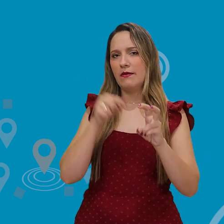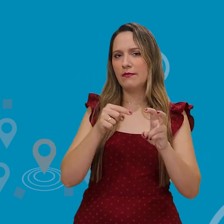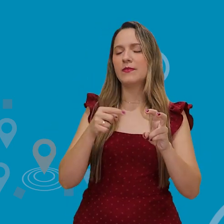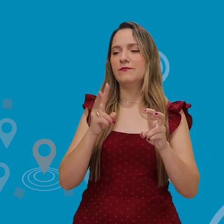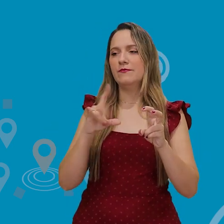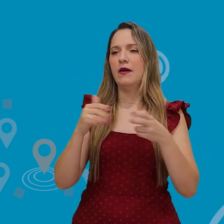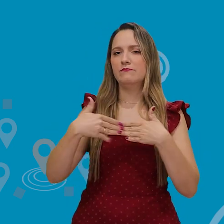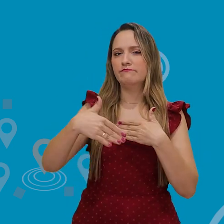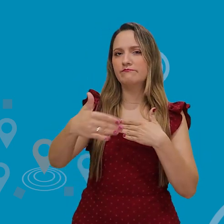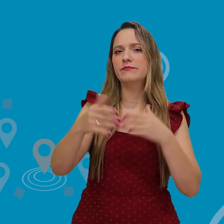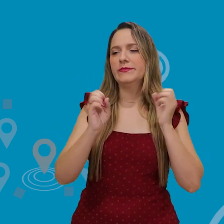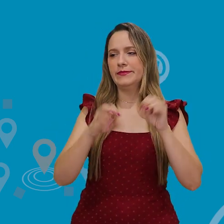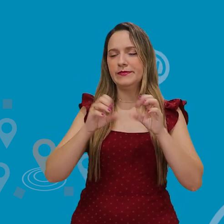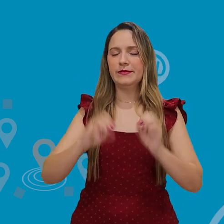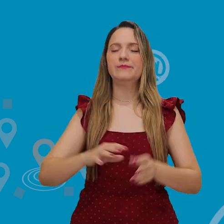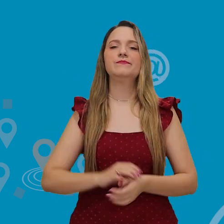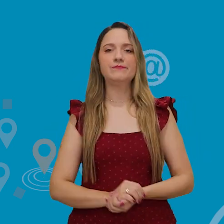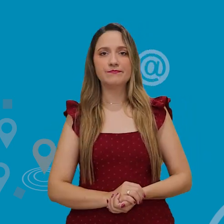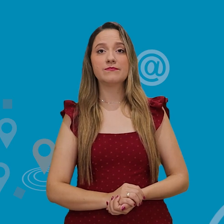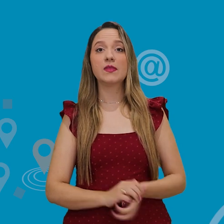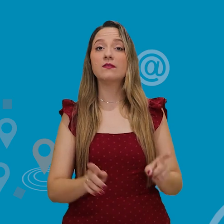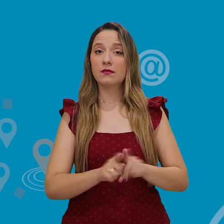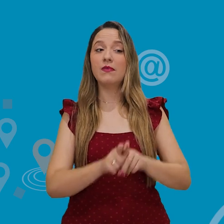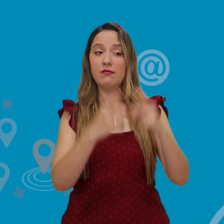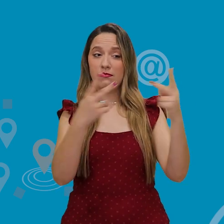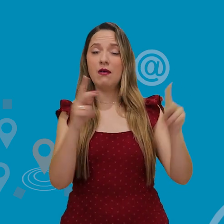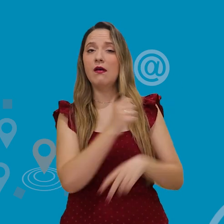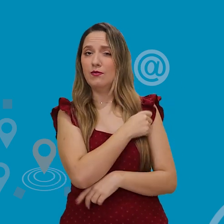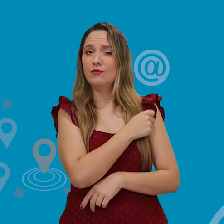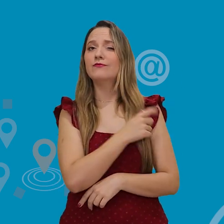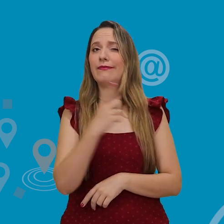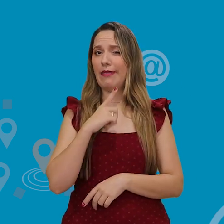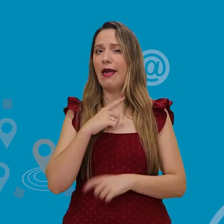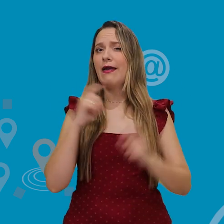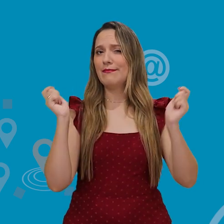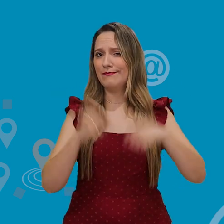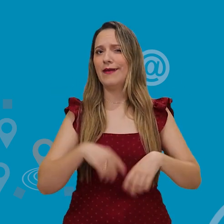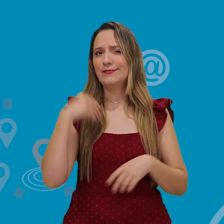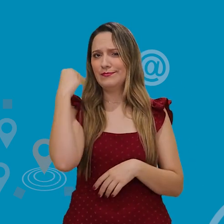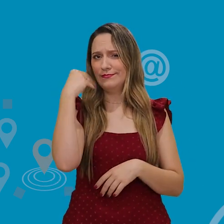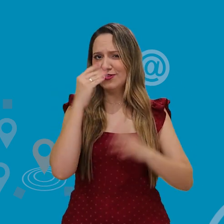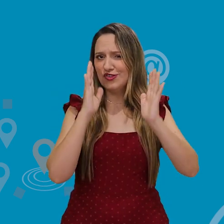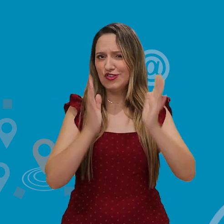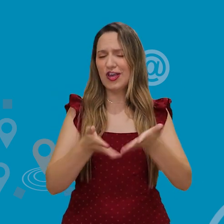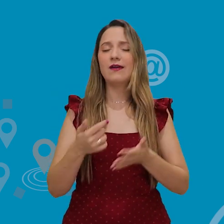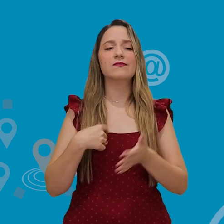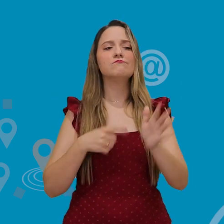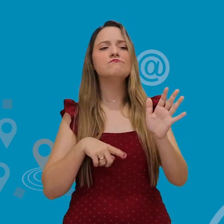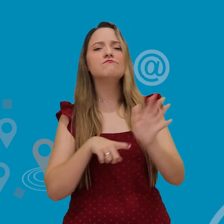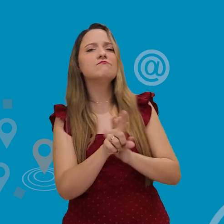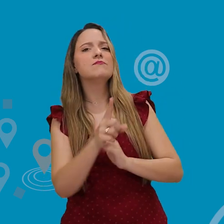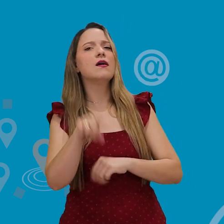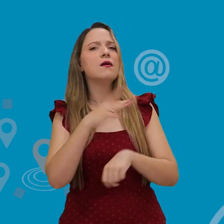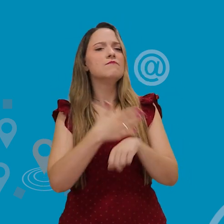tema que a gente está trabalhando, né? E eles trazem experiências, né? E muitas das vezes eu pergunto dentro dessas atividades